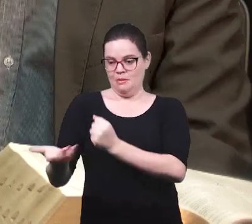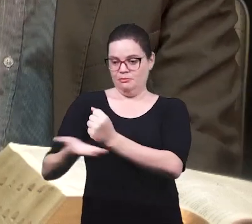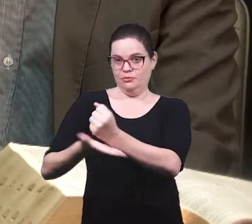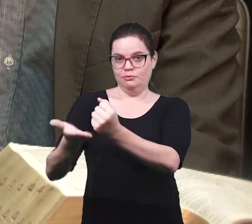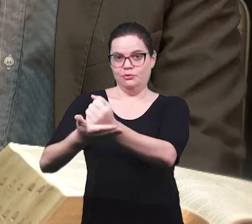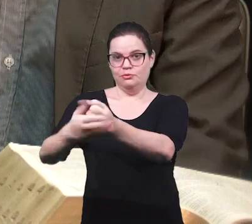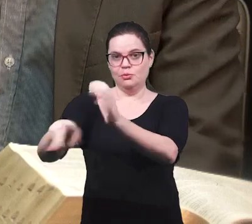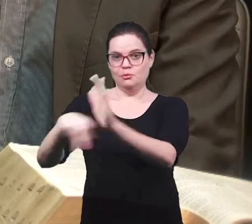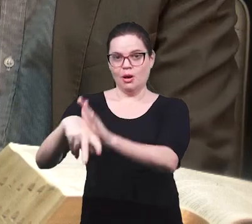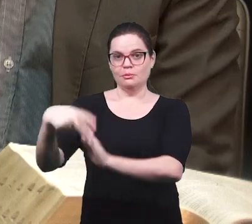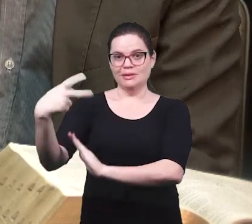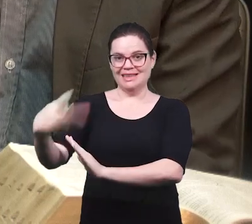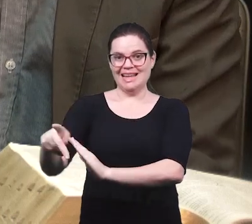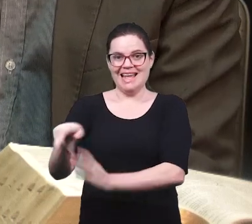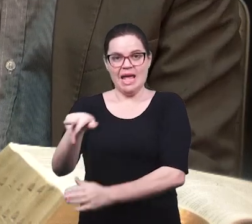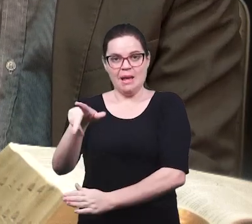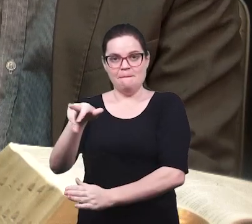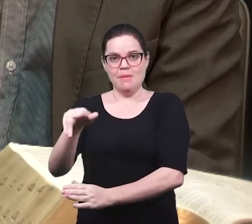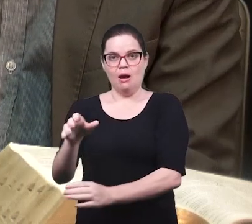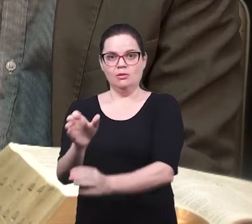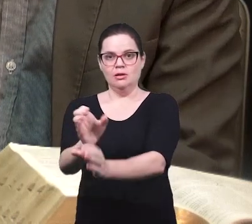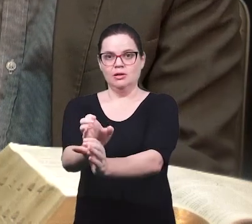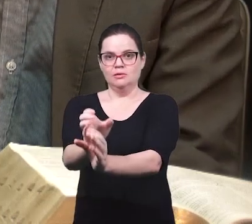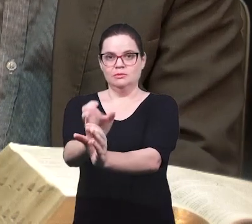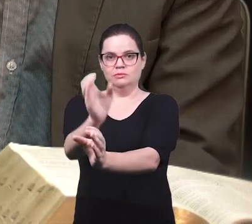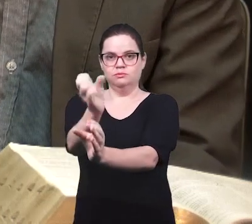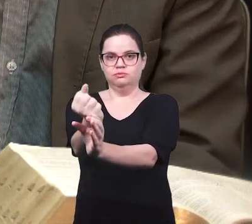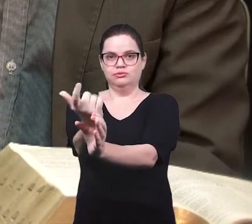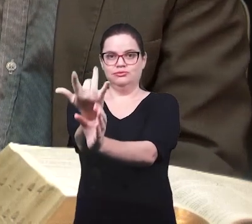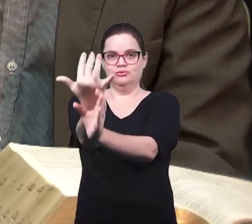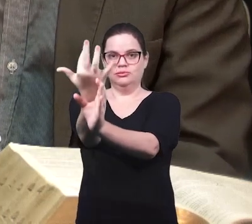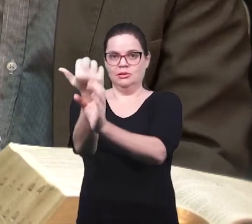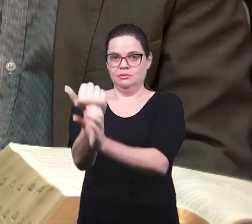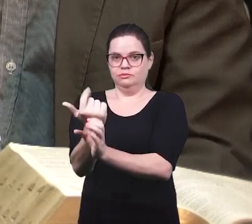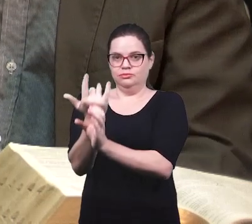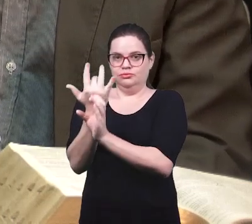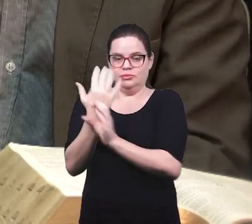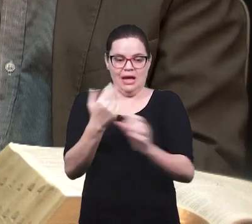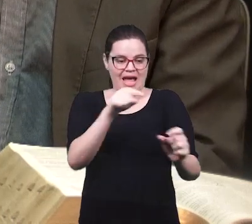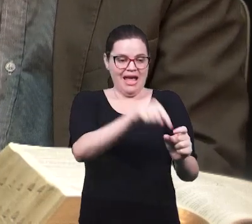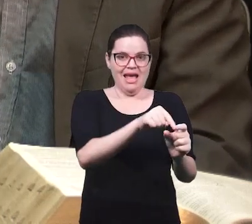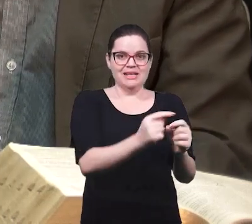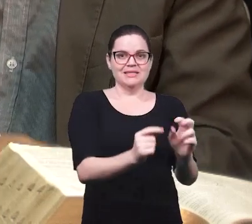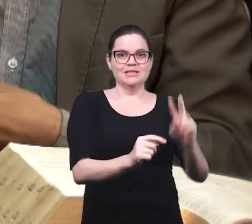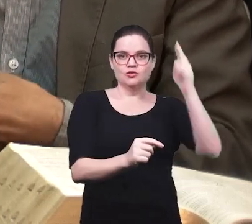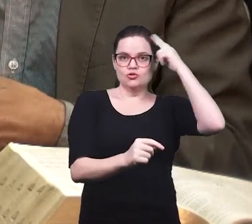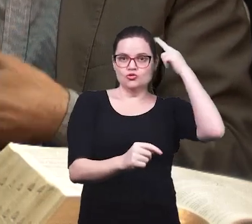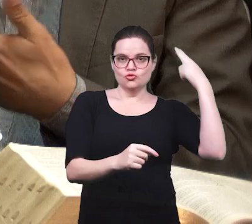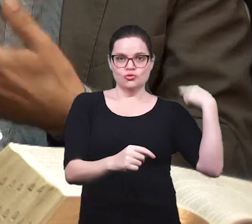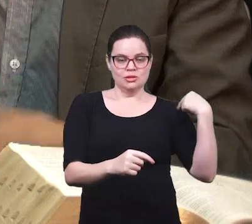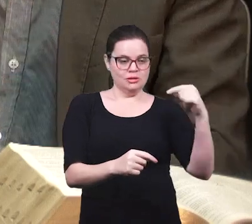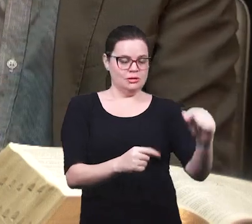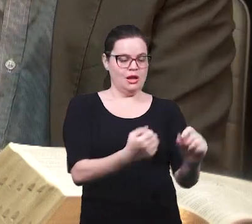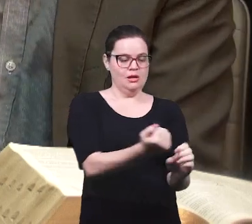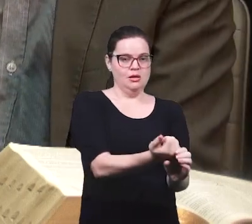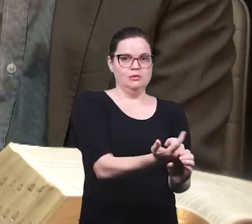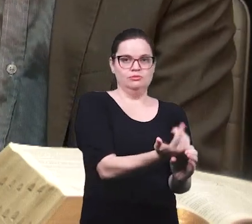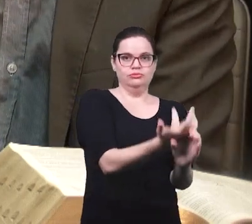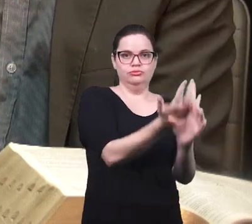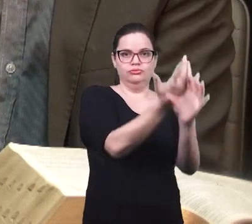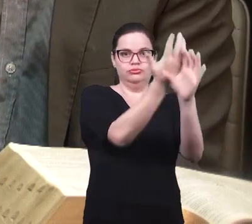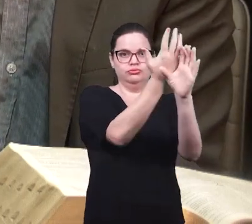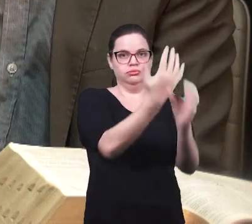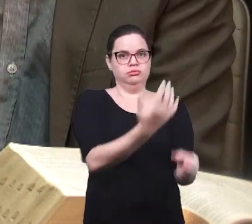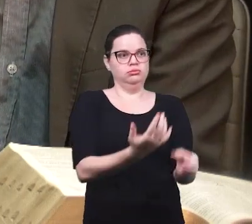e diz a Bíblia que os molhos que os seus irmãos estavam ali atando se Prostrado. inclinavam, se prostravam diante